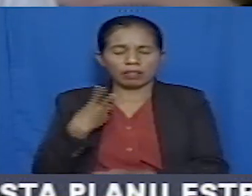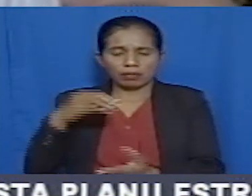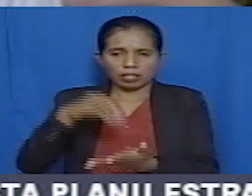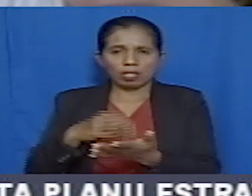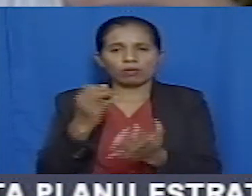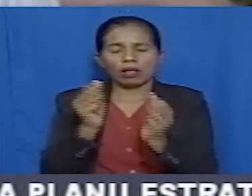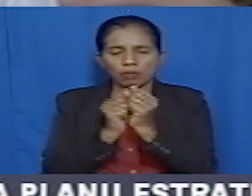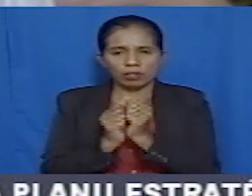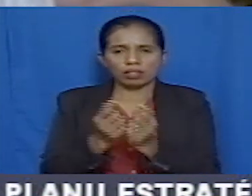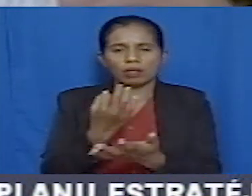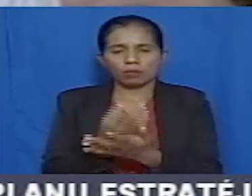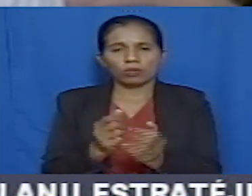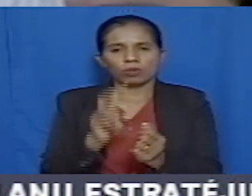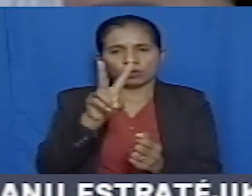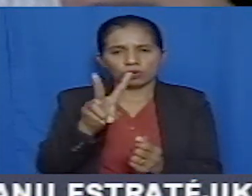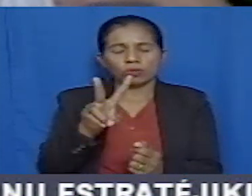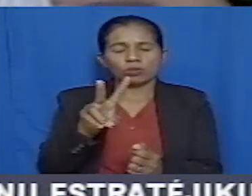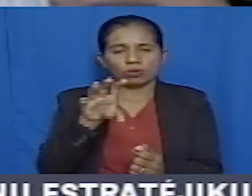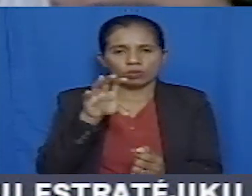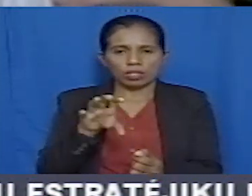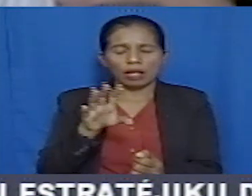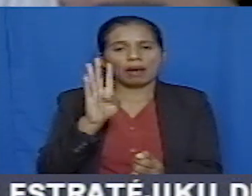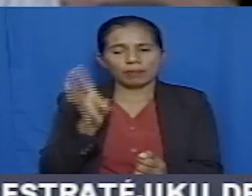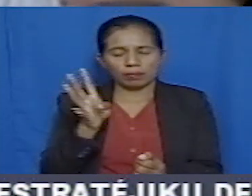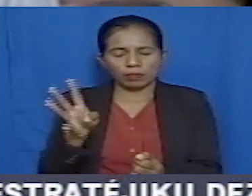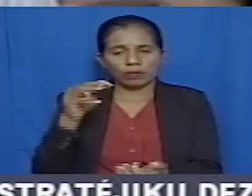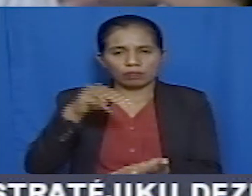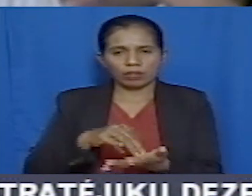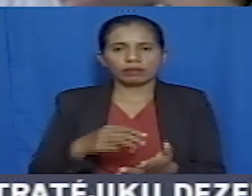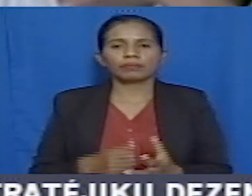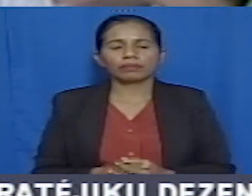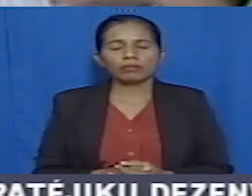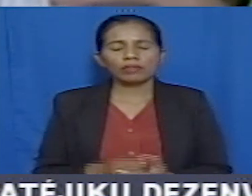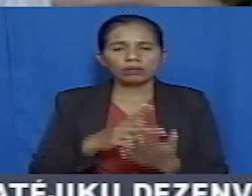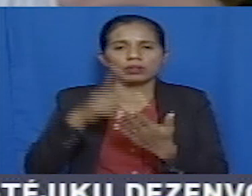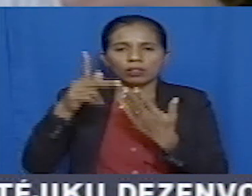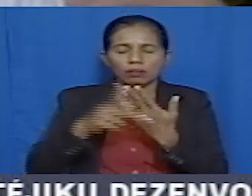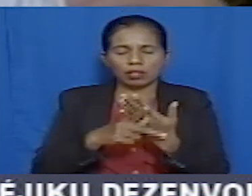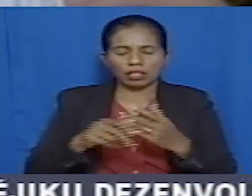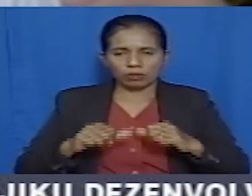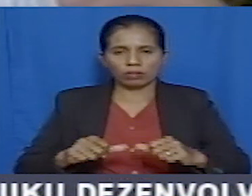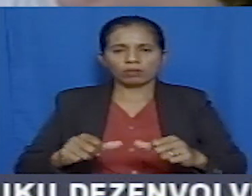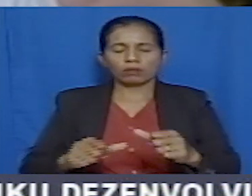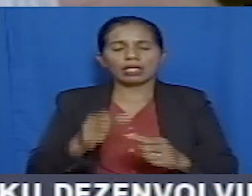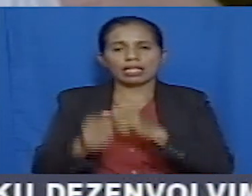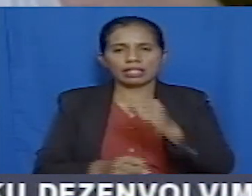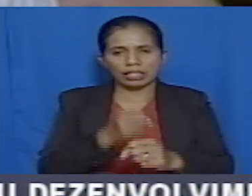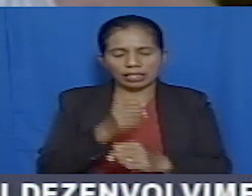maka orçamento 200 mil ital, 240 mil ital. Ne maka programa ne lao durante tina nida, e agora